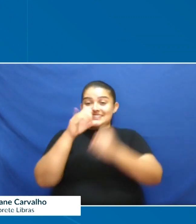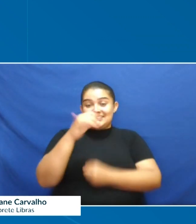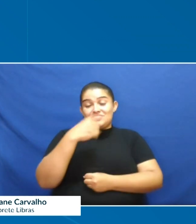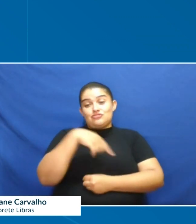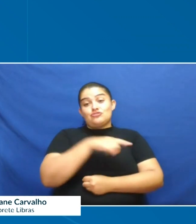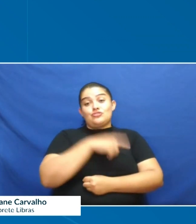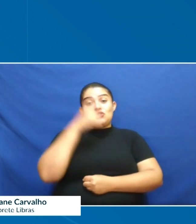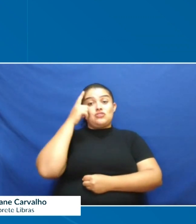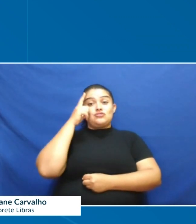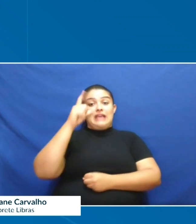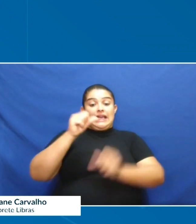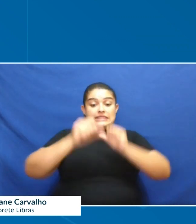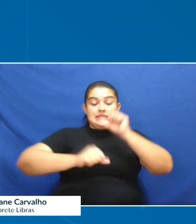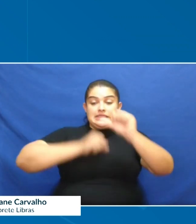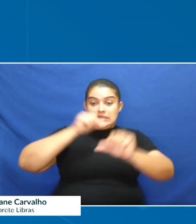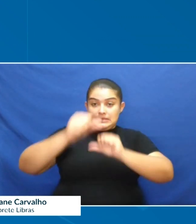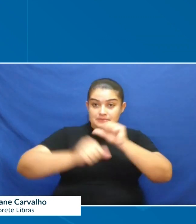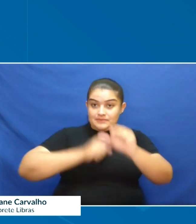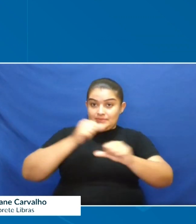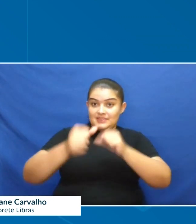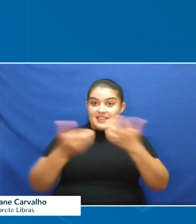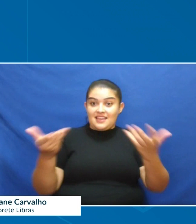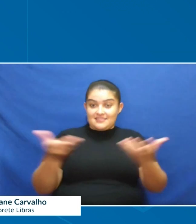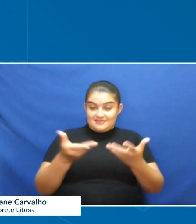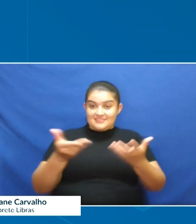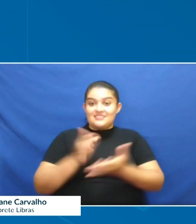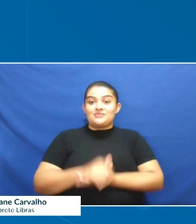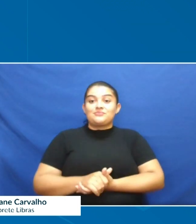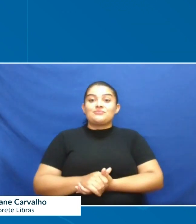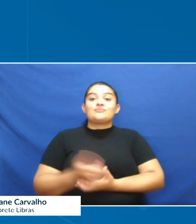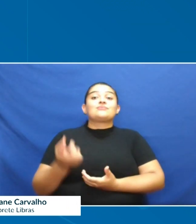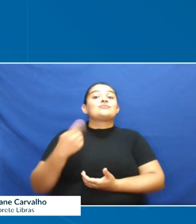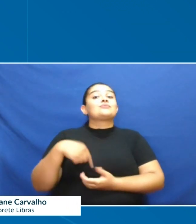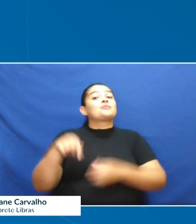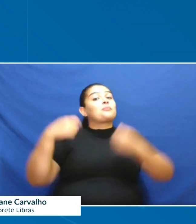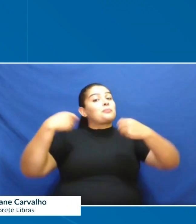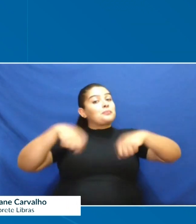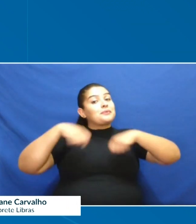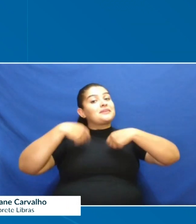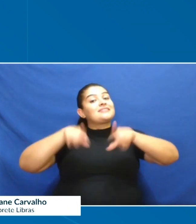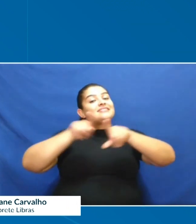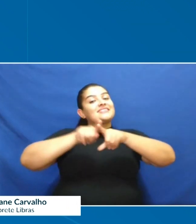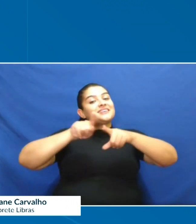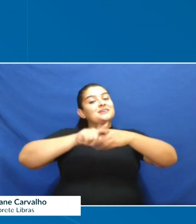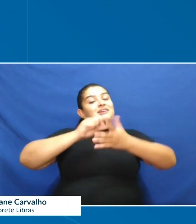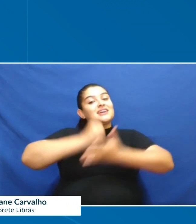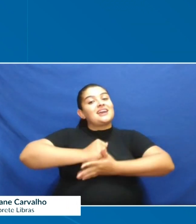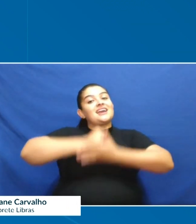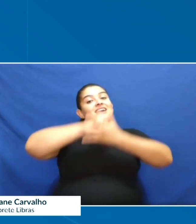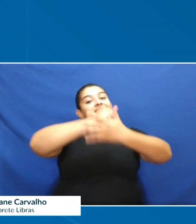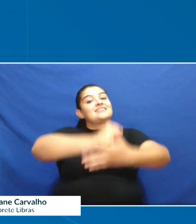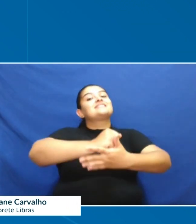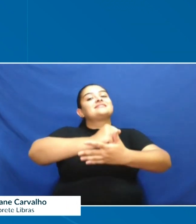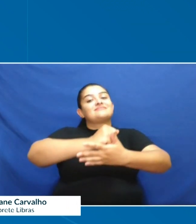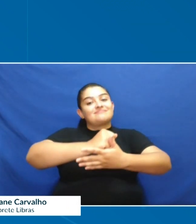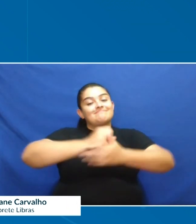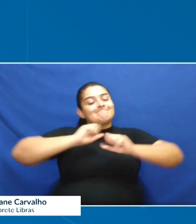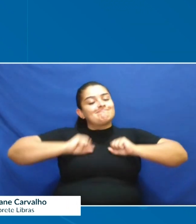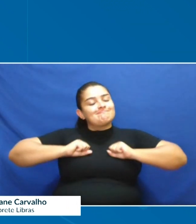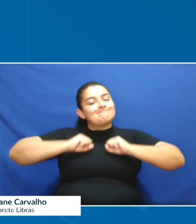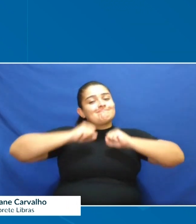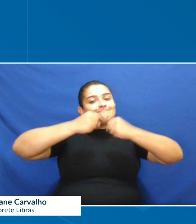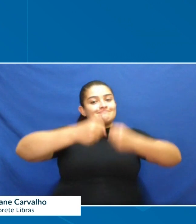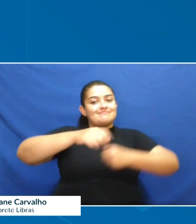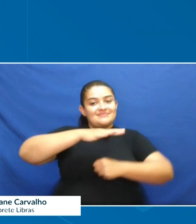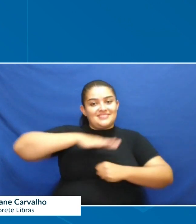conseguíssemos fazer mudanças nesse âmbito, nós teríamos que fazer também grande aporte, grande esforço, né,